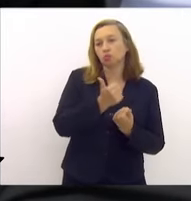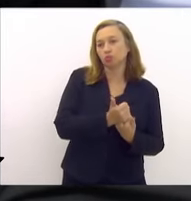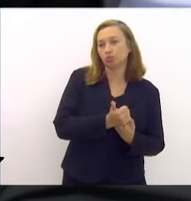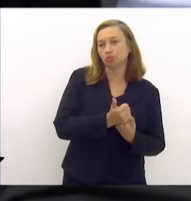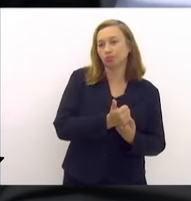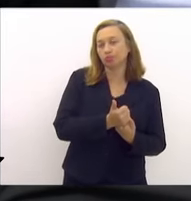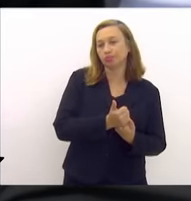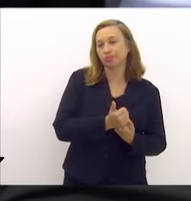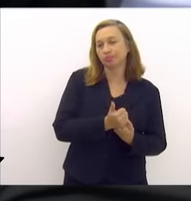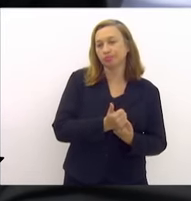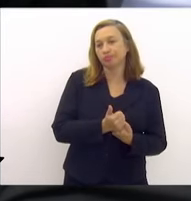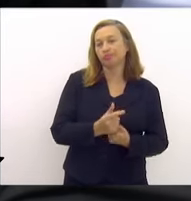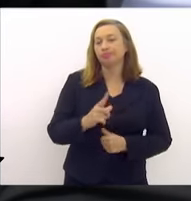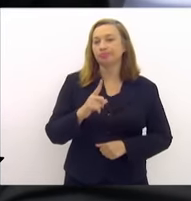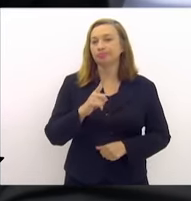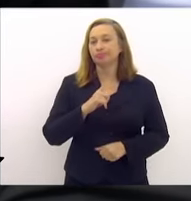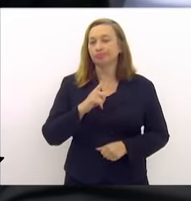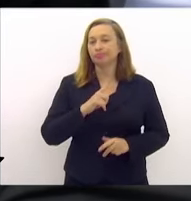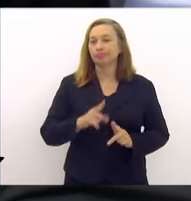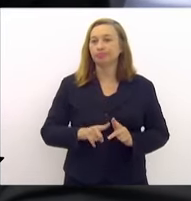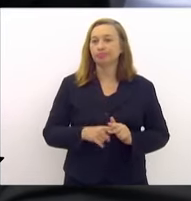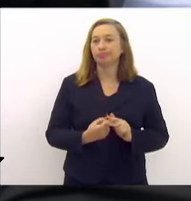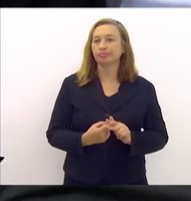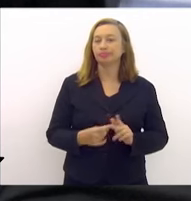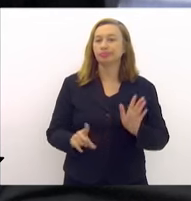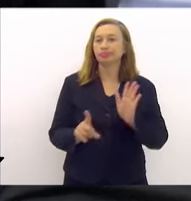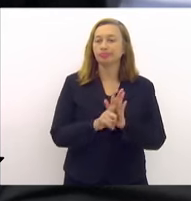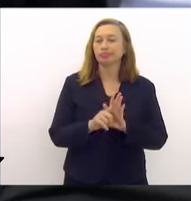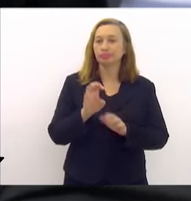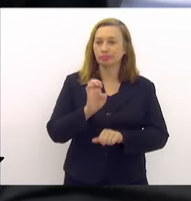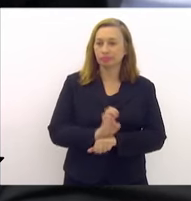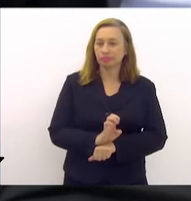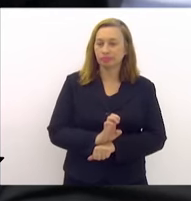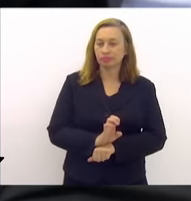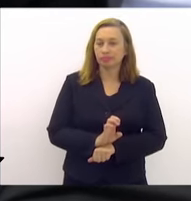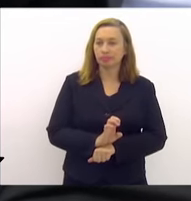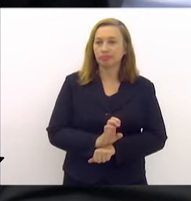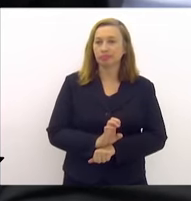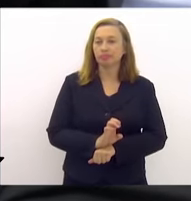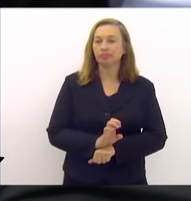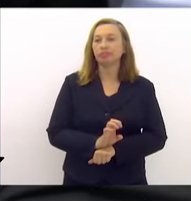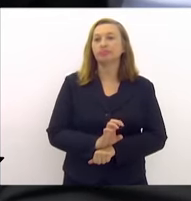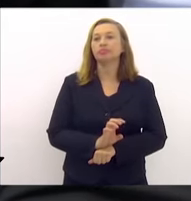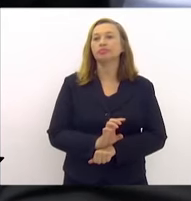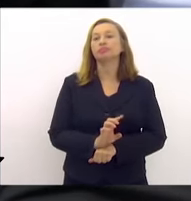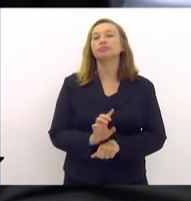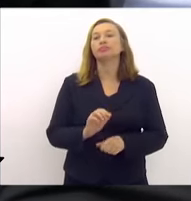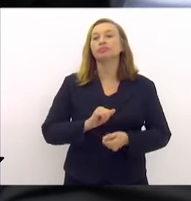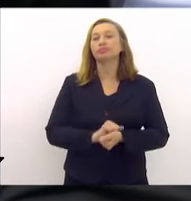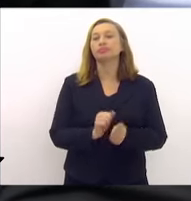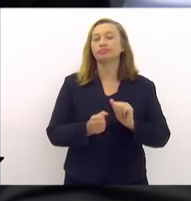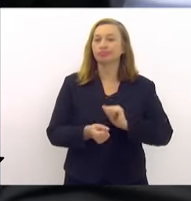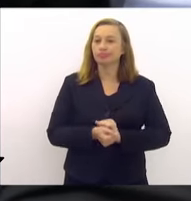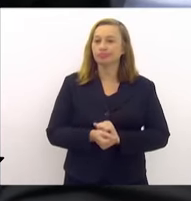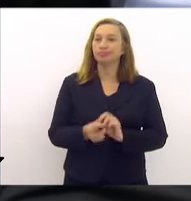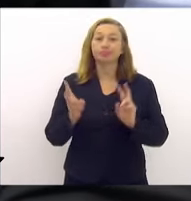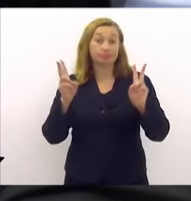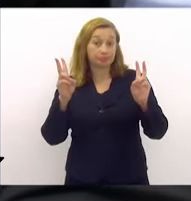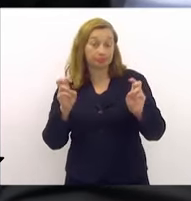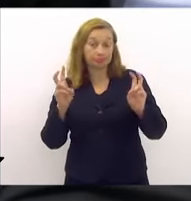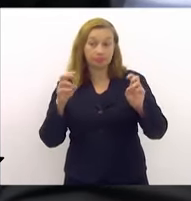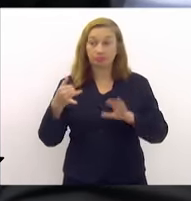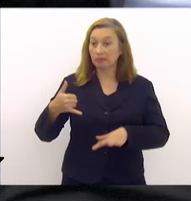substitutivo, para que houvesse, então, alteração na lei estadual existente e também adequando a questão, não é,